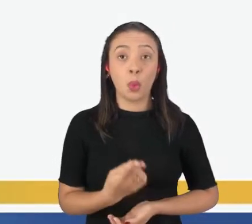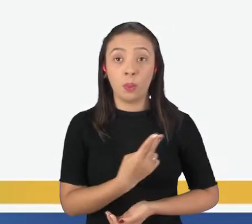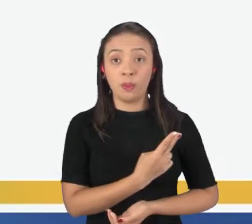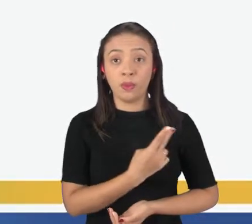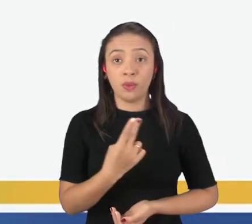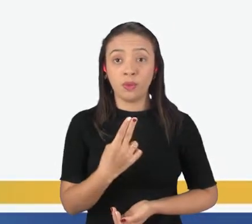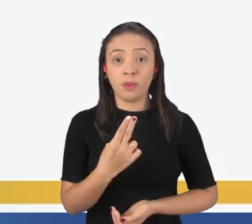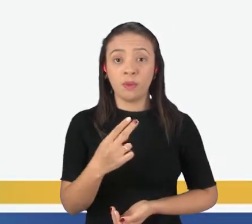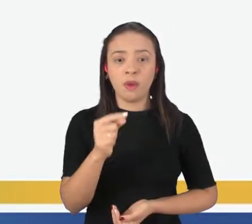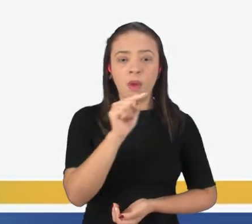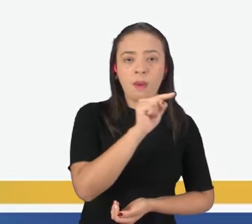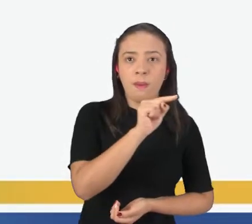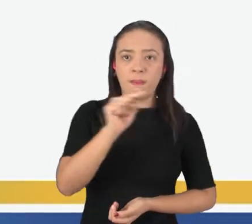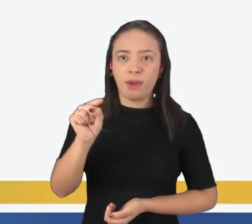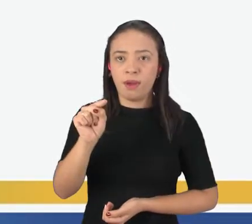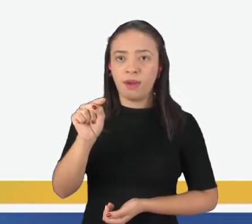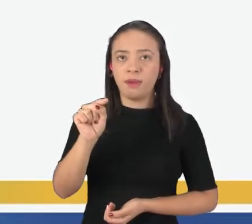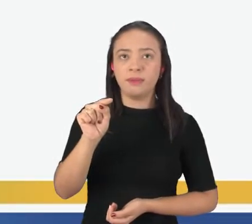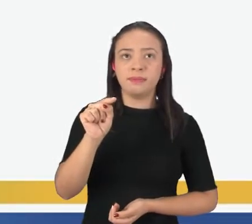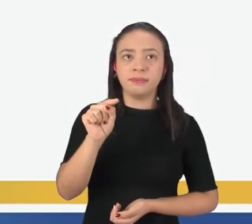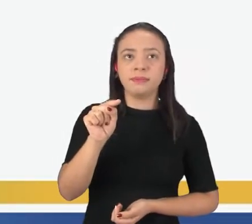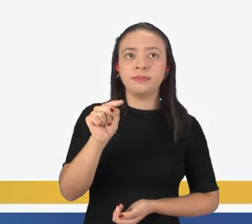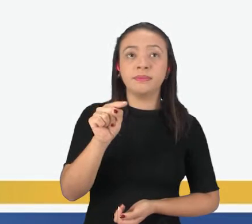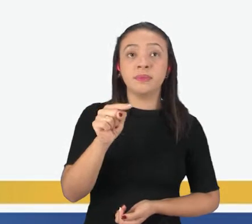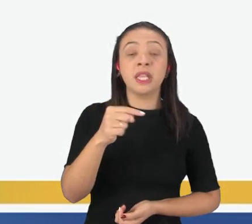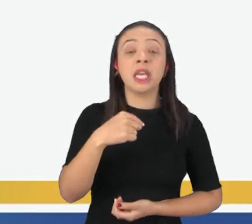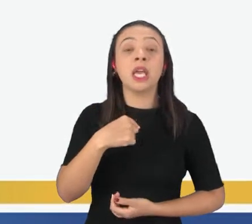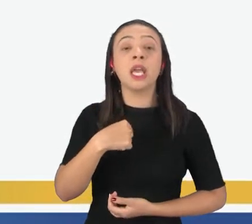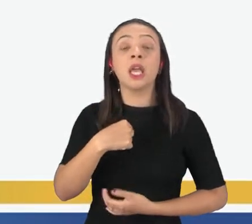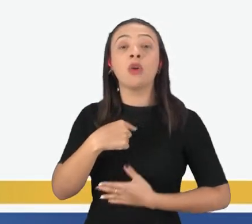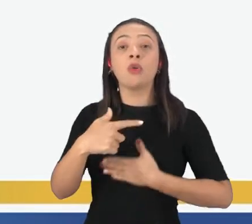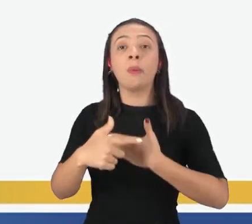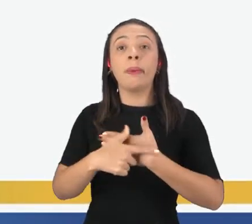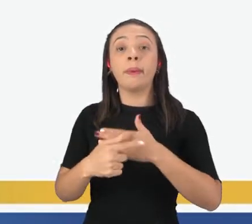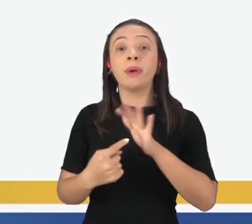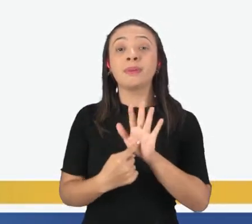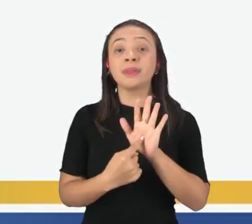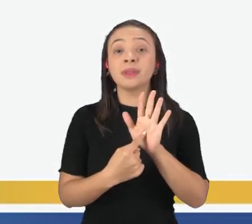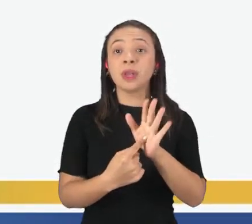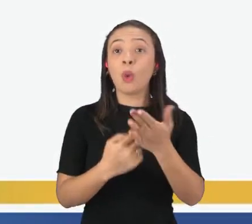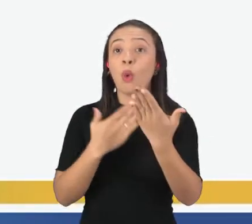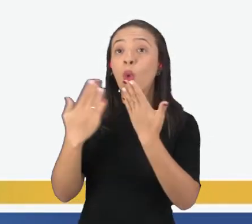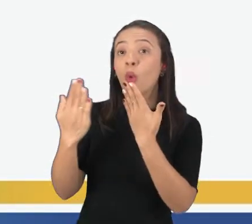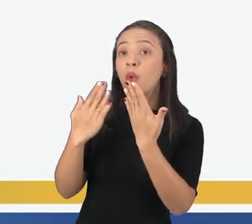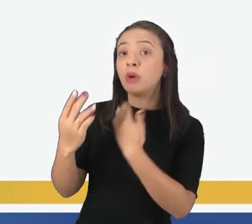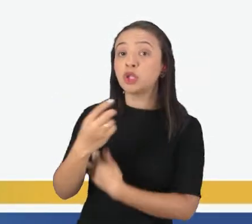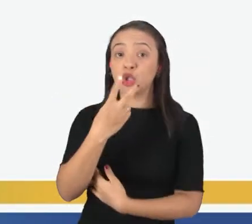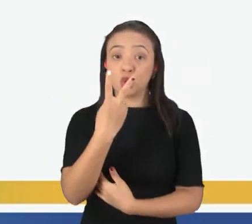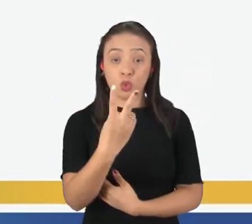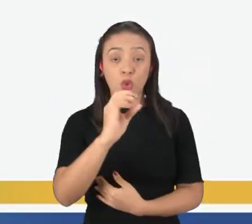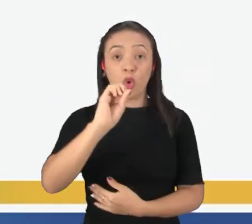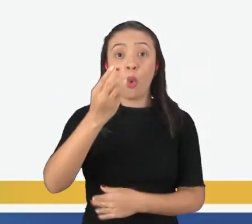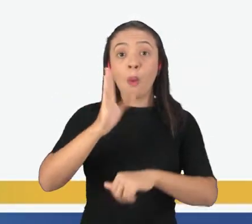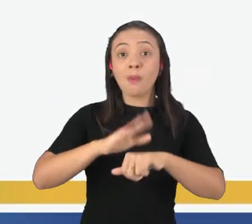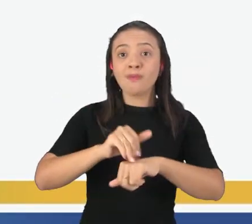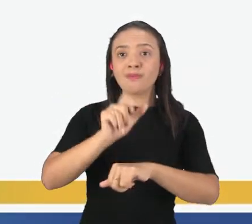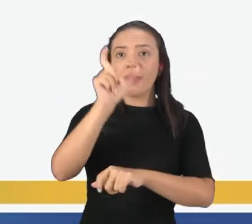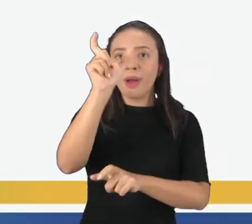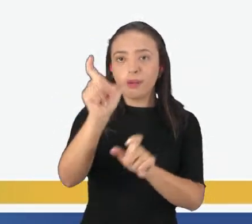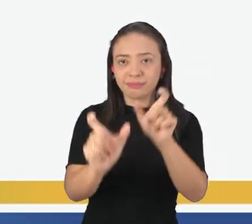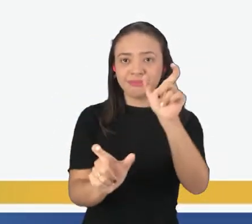Meu nome é Travessão. Eu sirvo para indicar o diálogo entre 2 ou mais